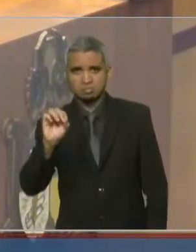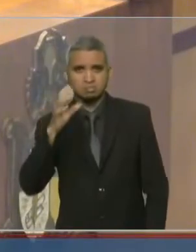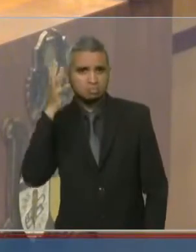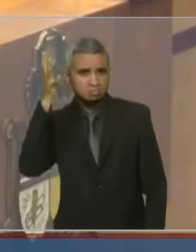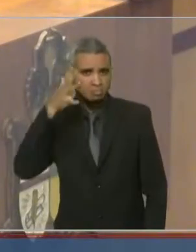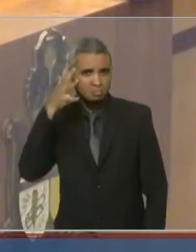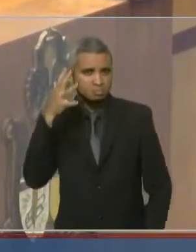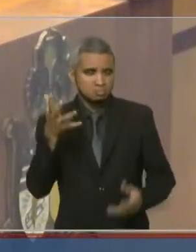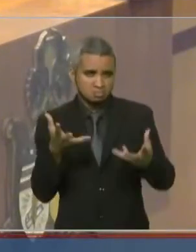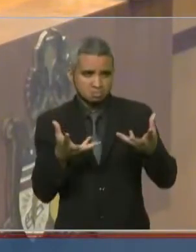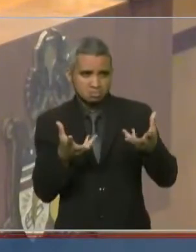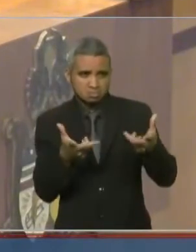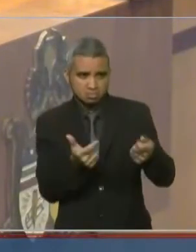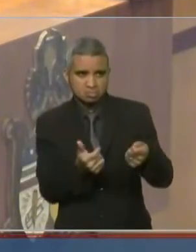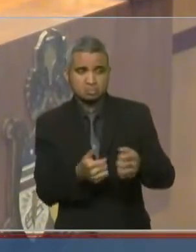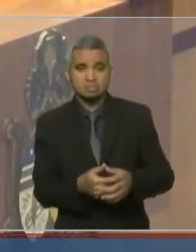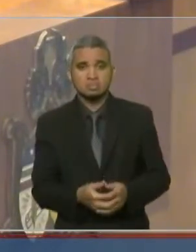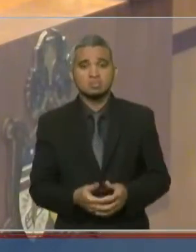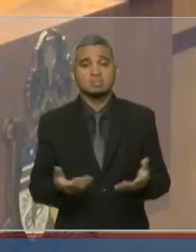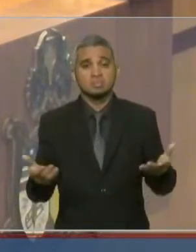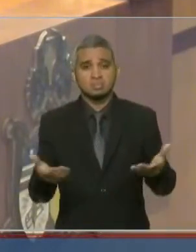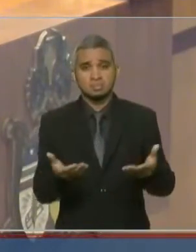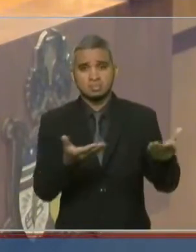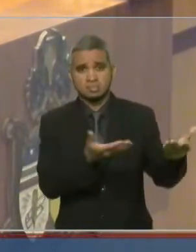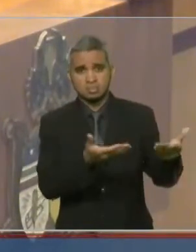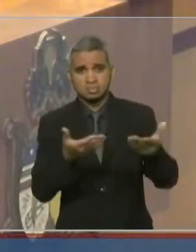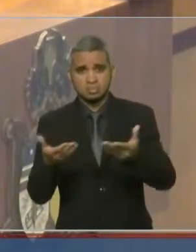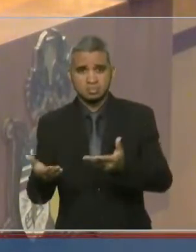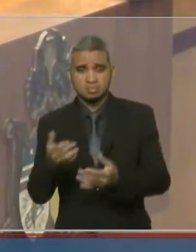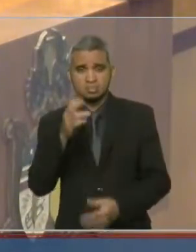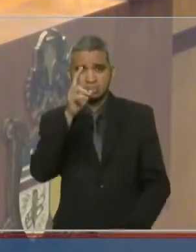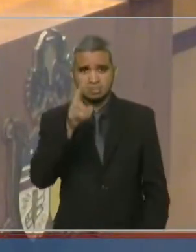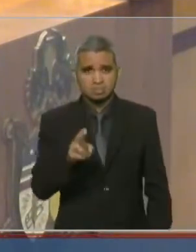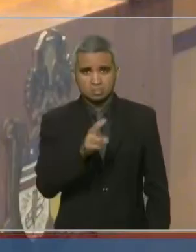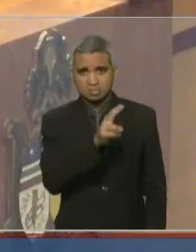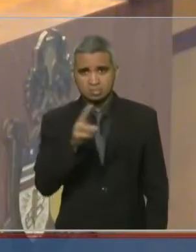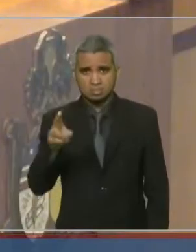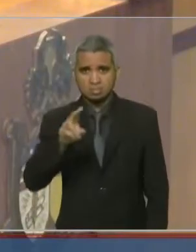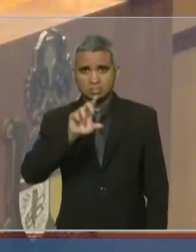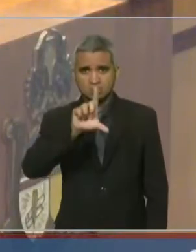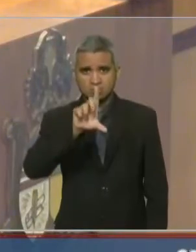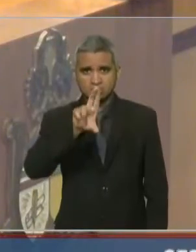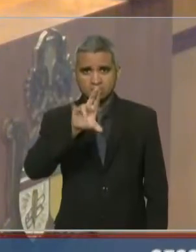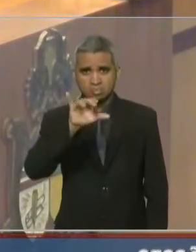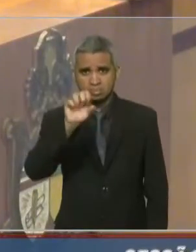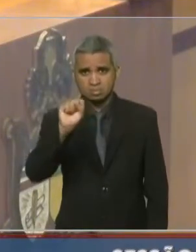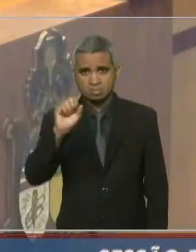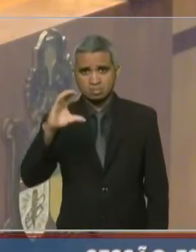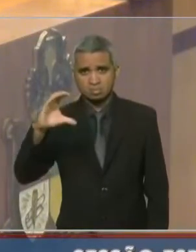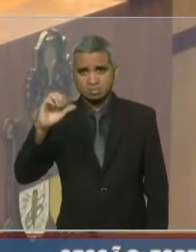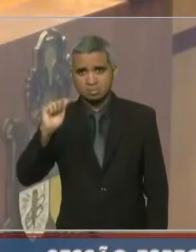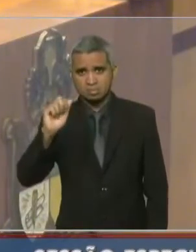fazer uso da palavra, vamos chamar o Padre Luiz Carlos, que é assessor